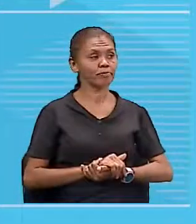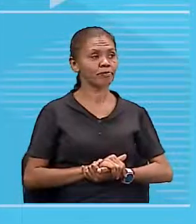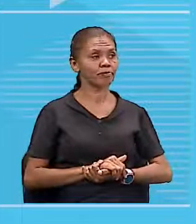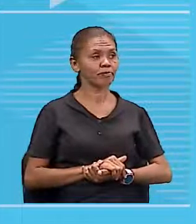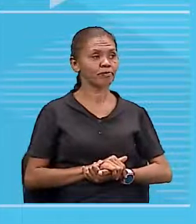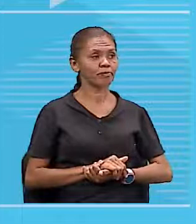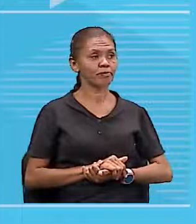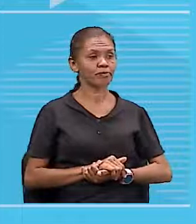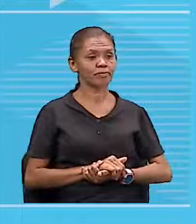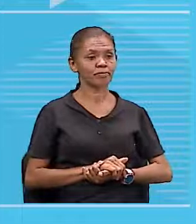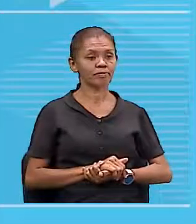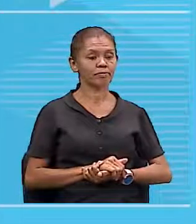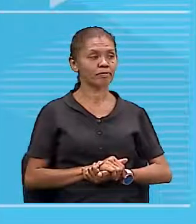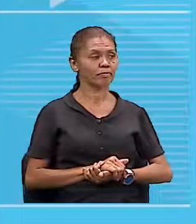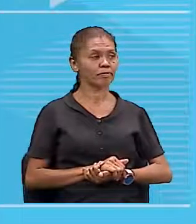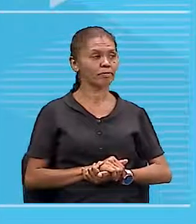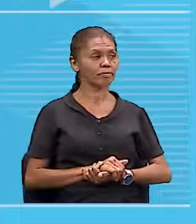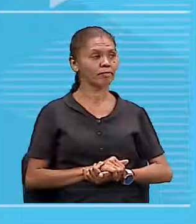quem mais mandou o gabarito